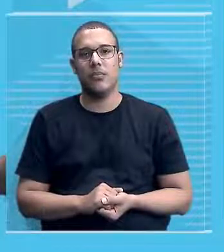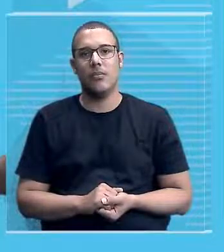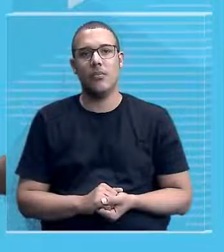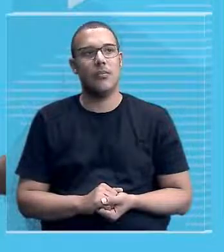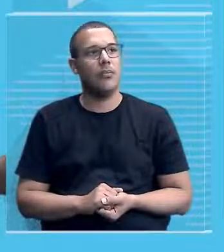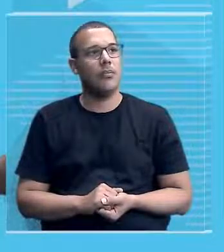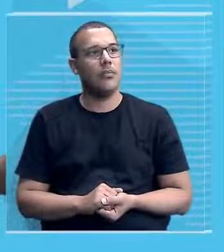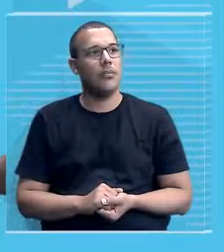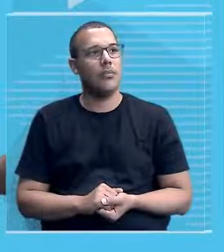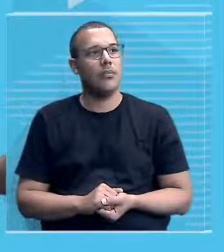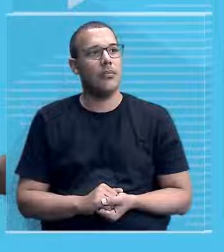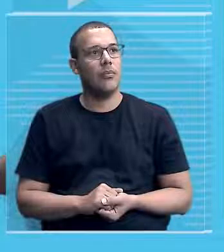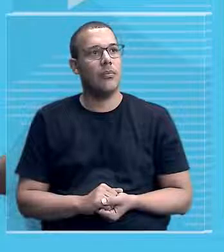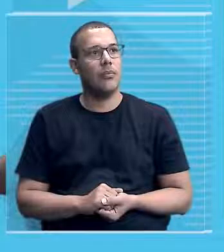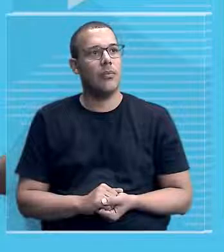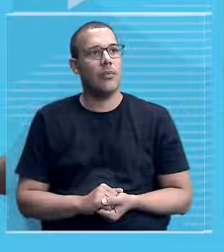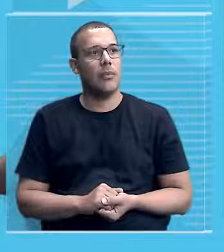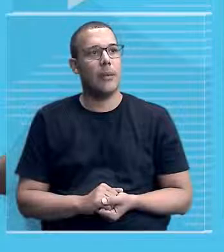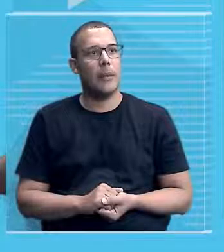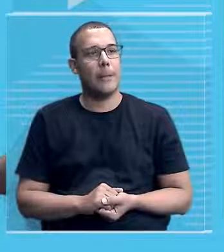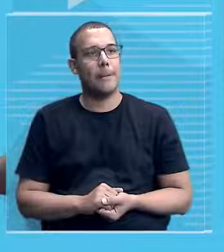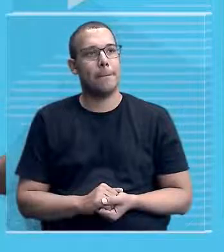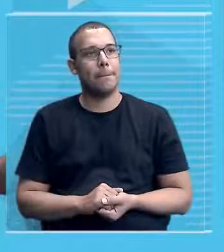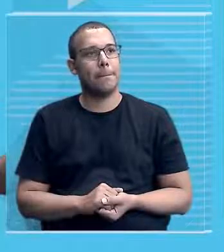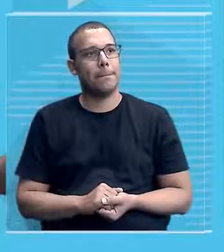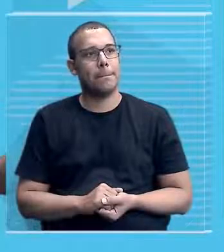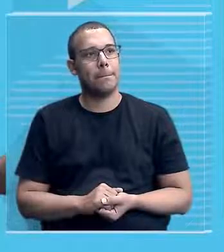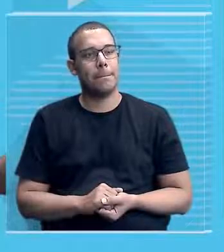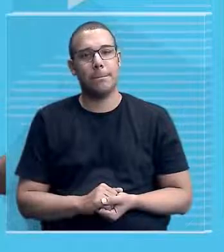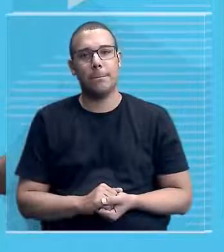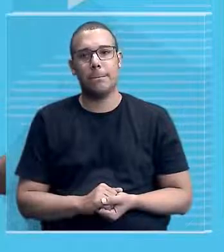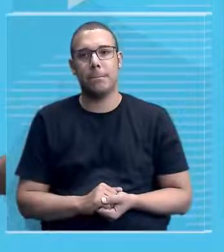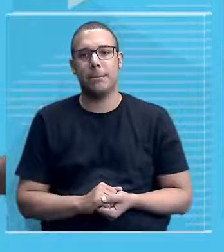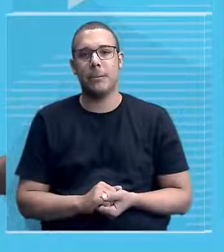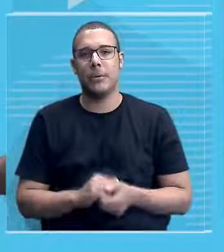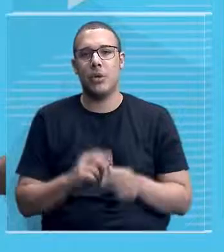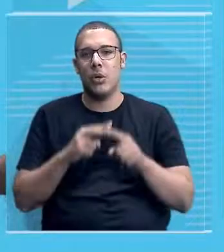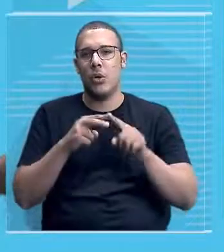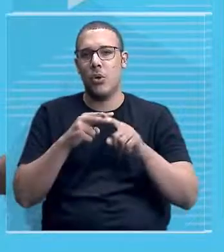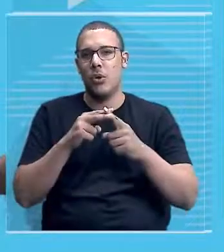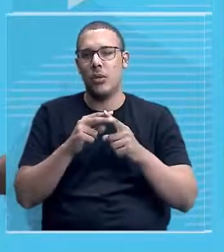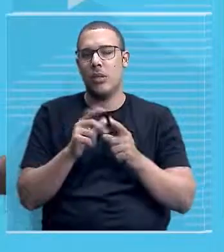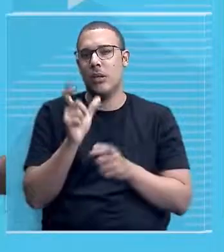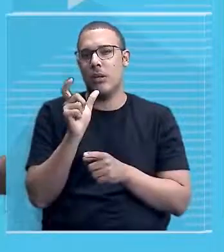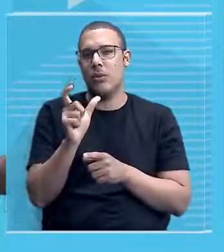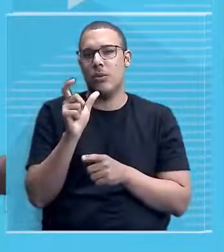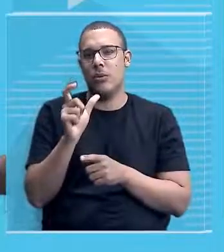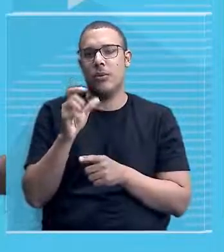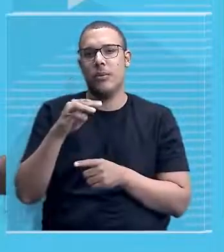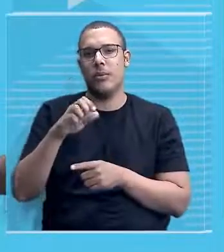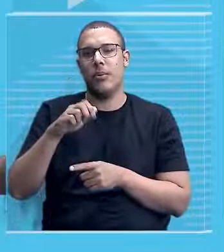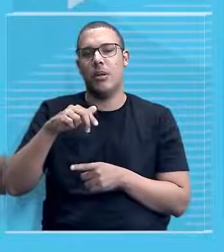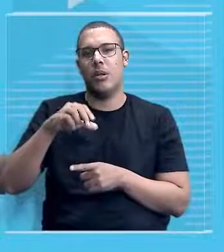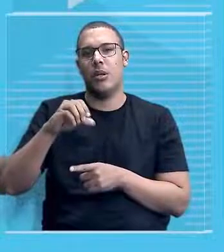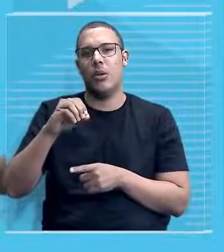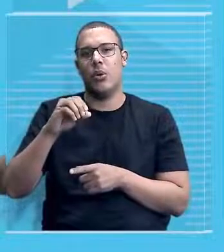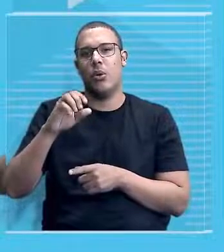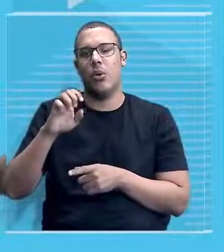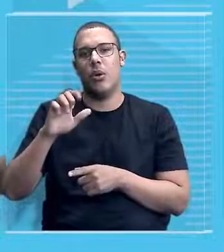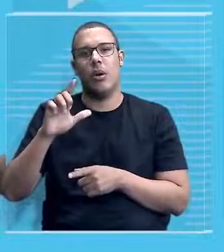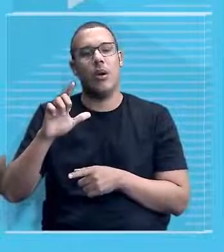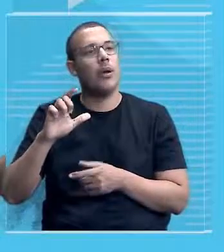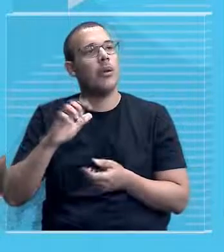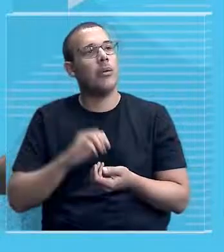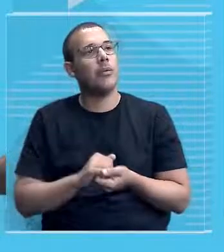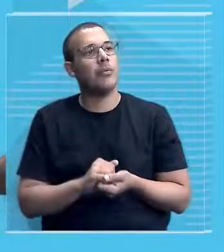a podemos aqui é maravilha não é isso agora Tira